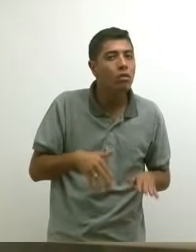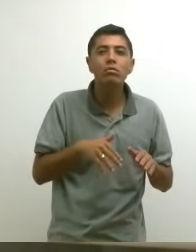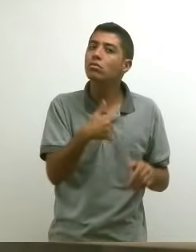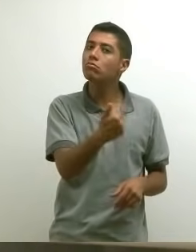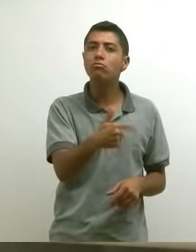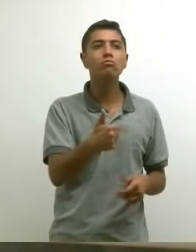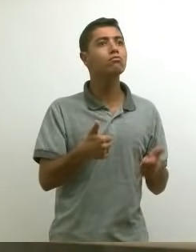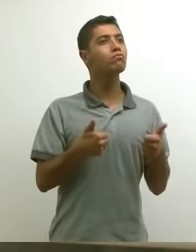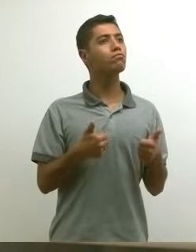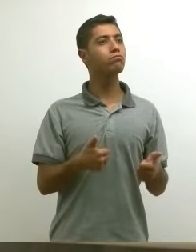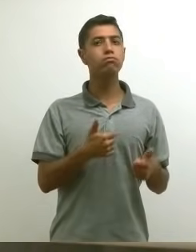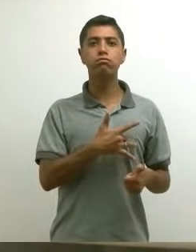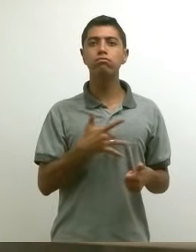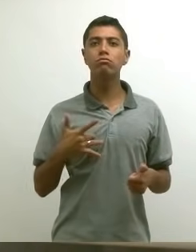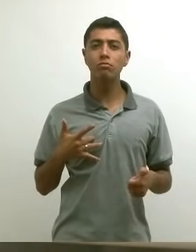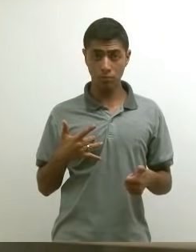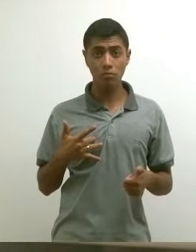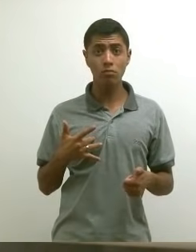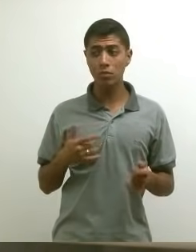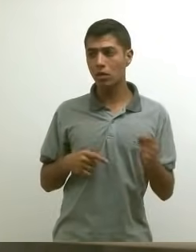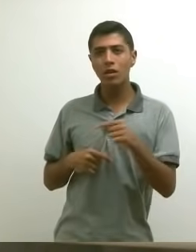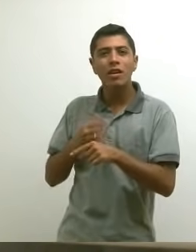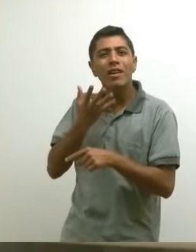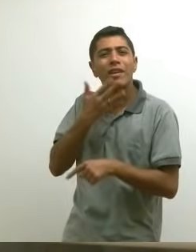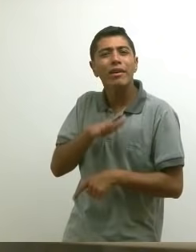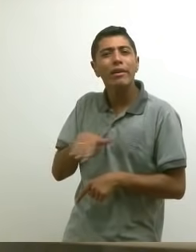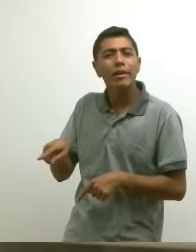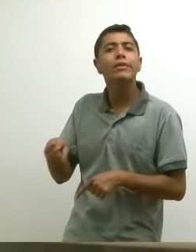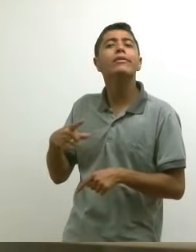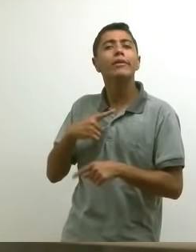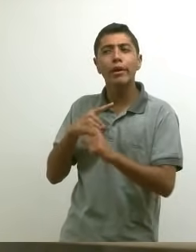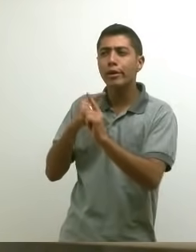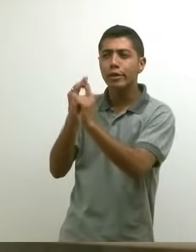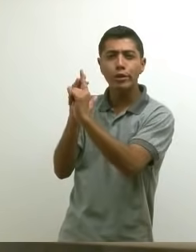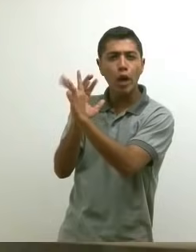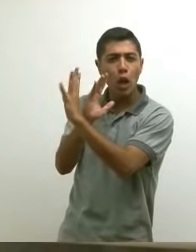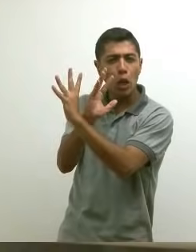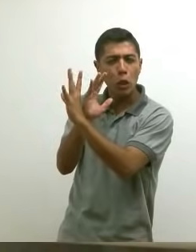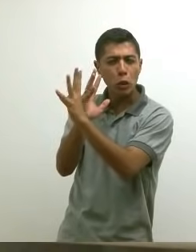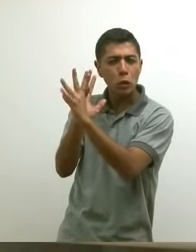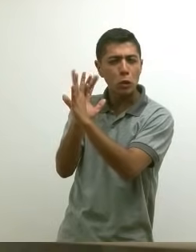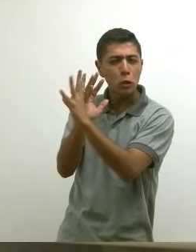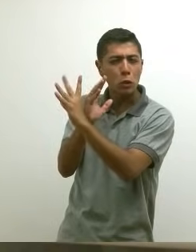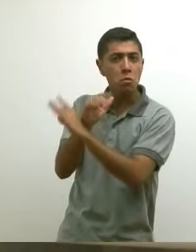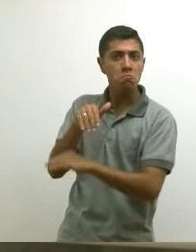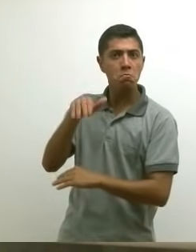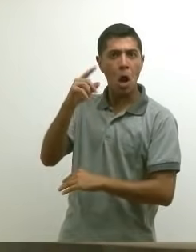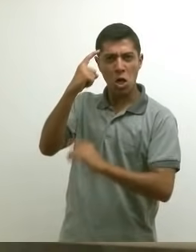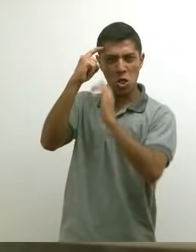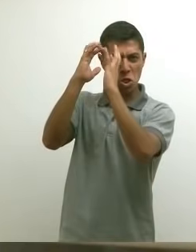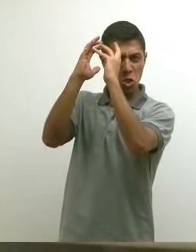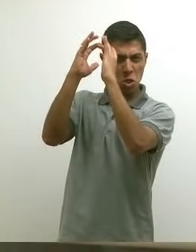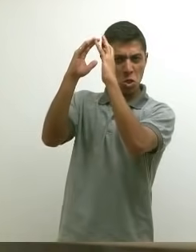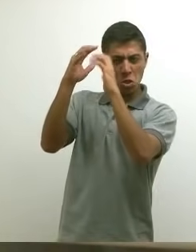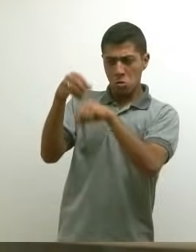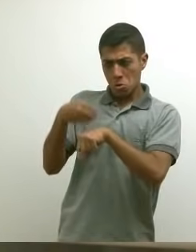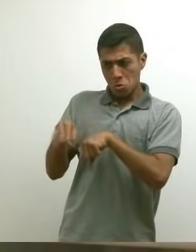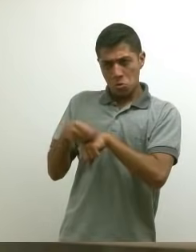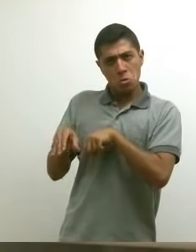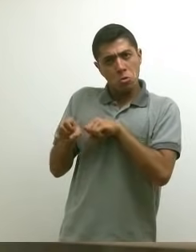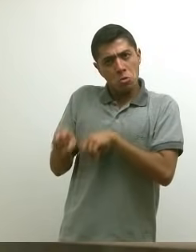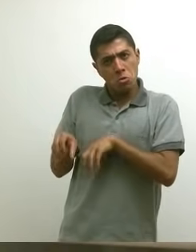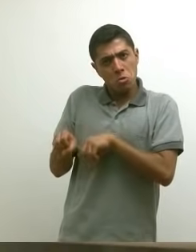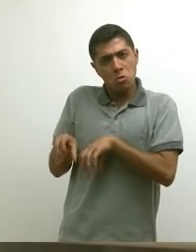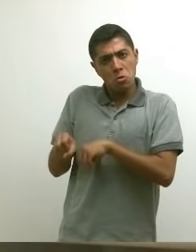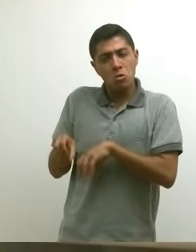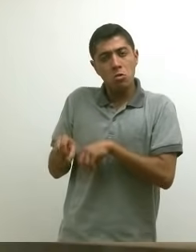cognitivas isso gerou inclusive uma reforma no ensino na noruega do modelo cognitivista por um modelo fenomenológico houve